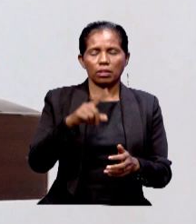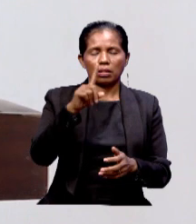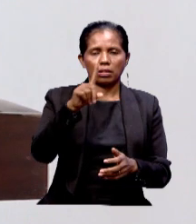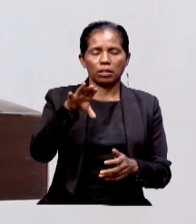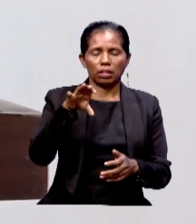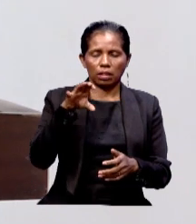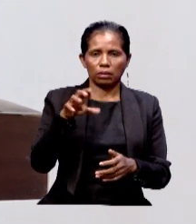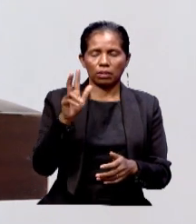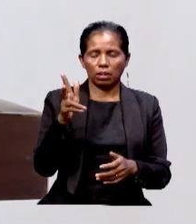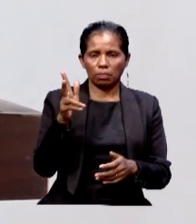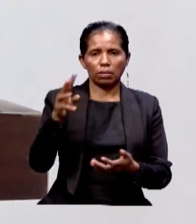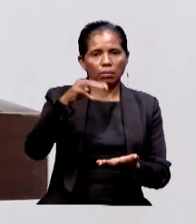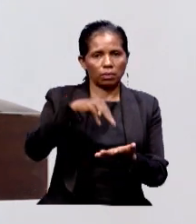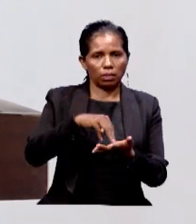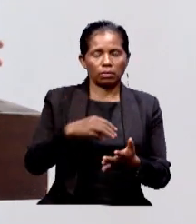milhões.